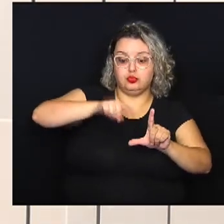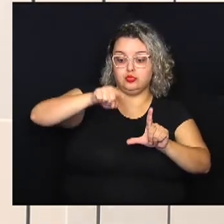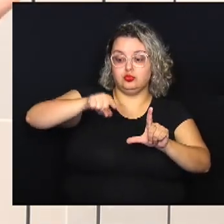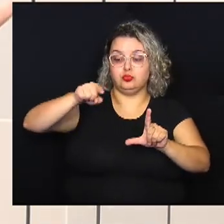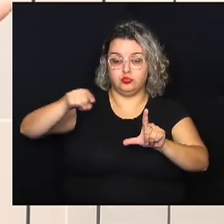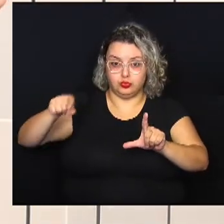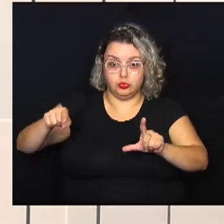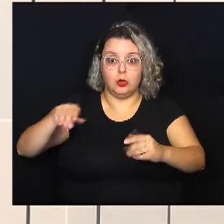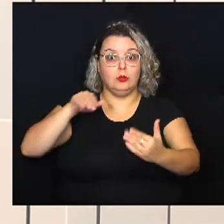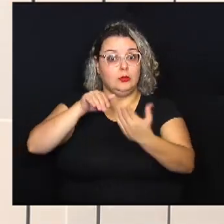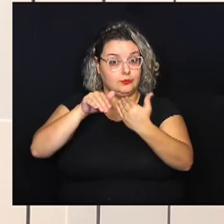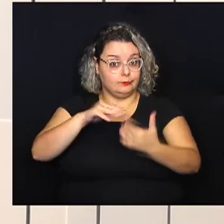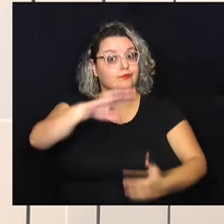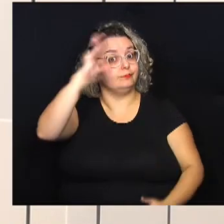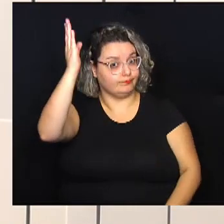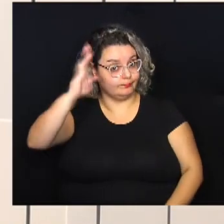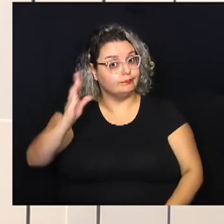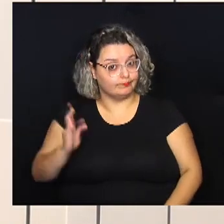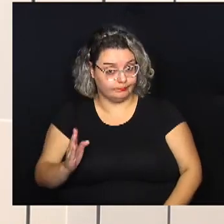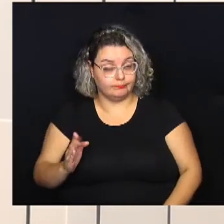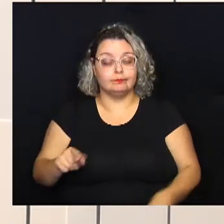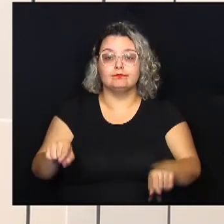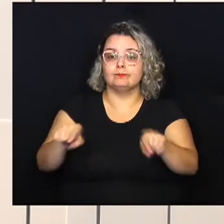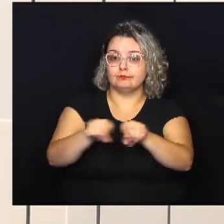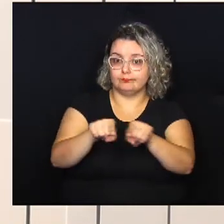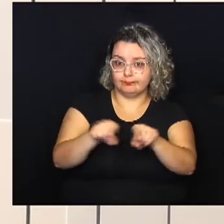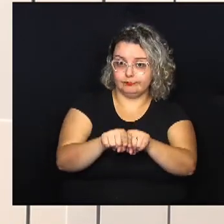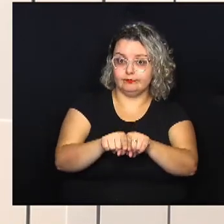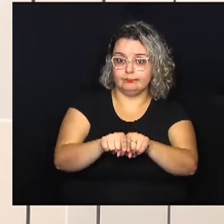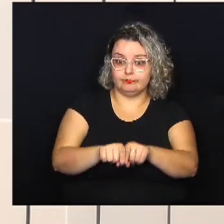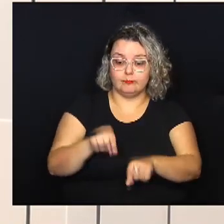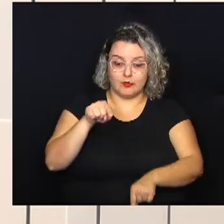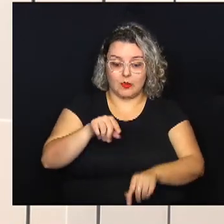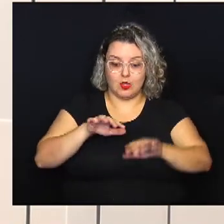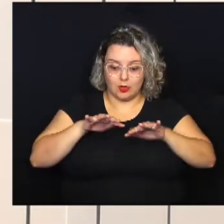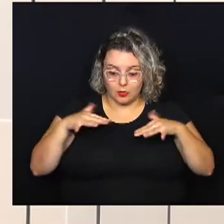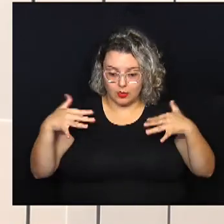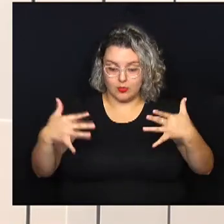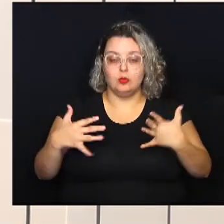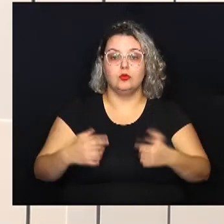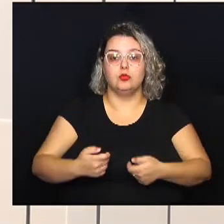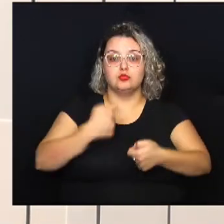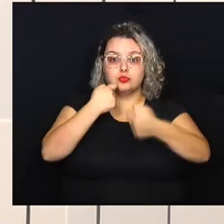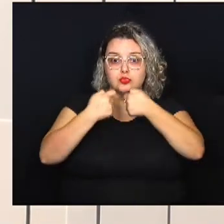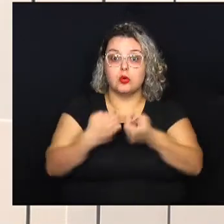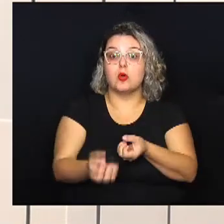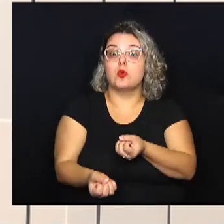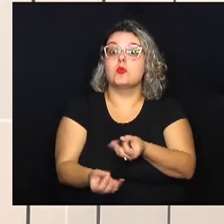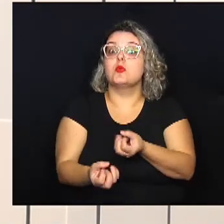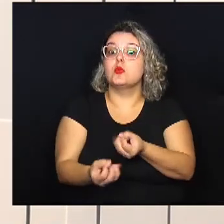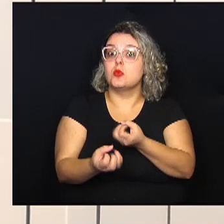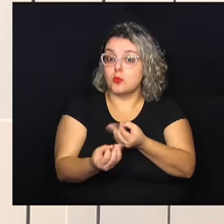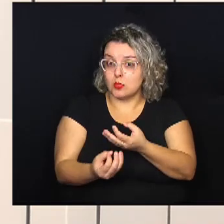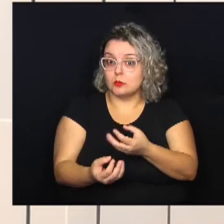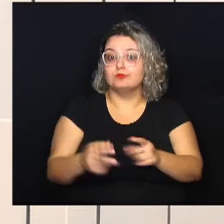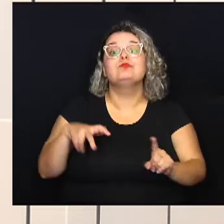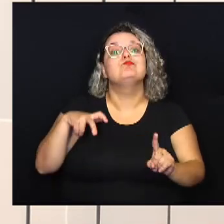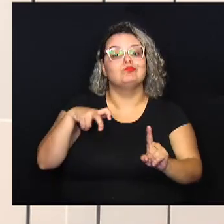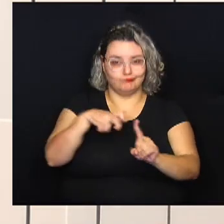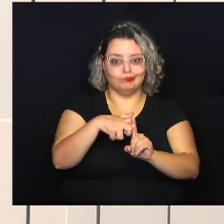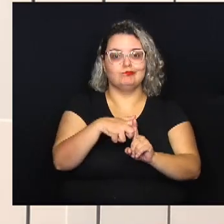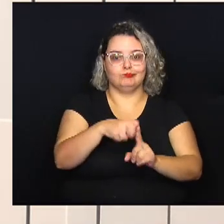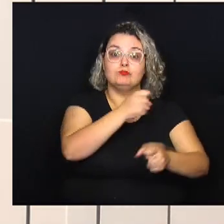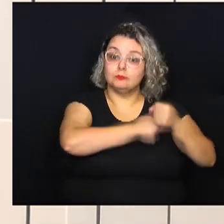no trânsito brasileiro. E também, nesta coletiva, foram transmitidos dados sobre acidentes do